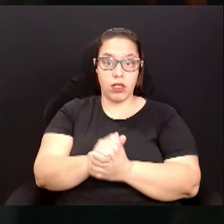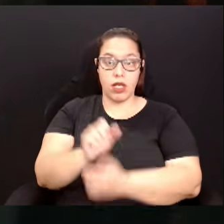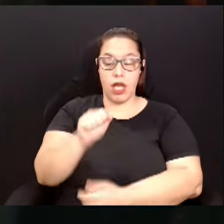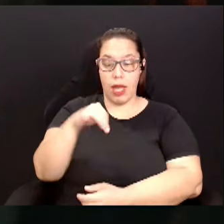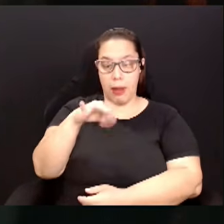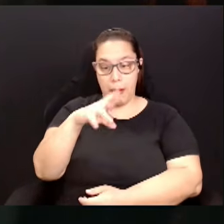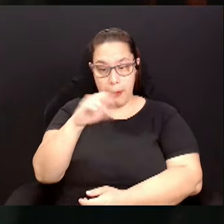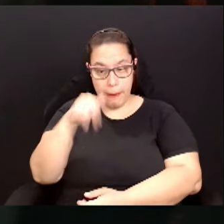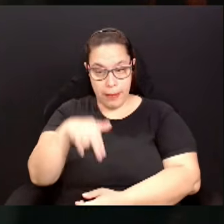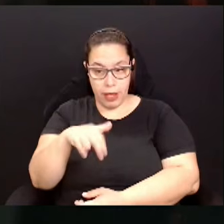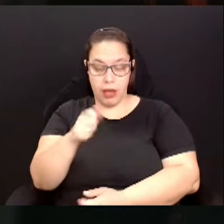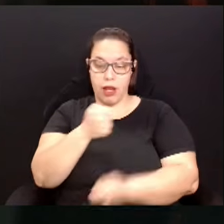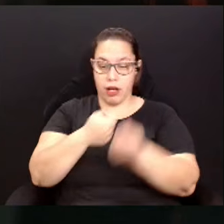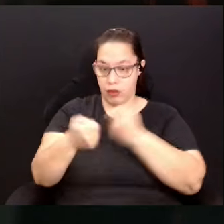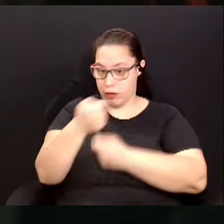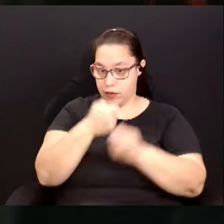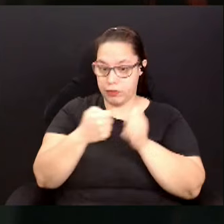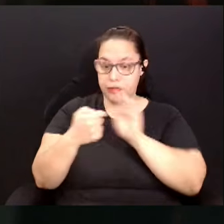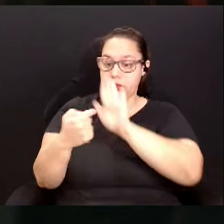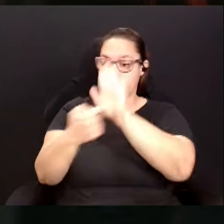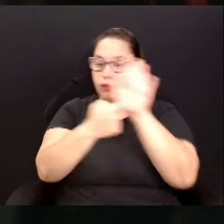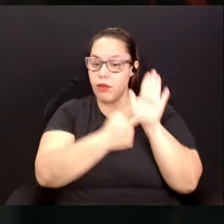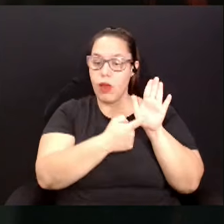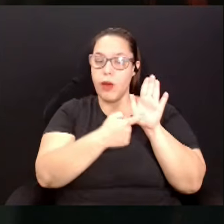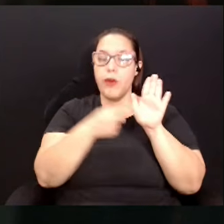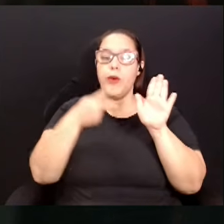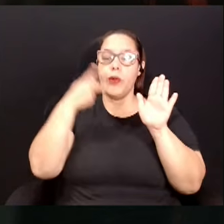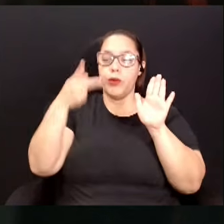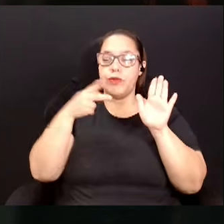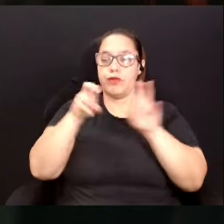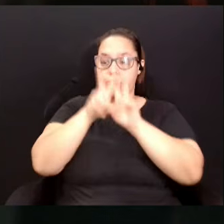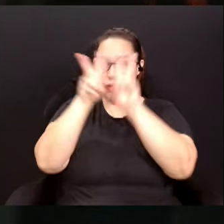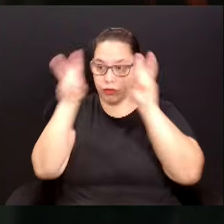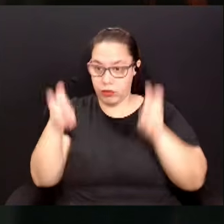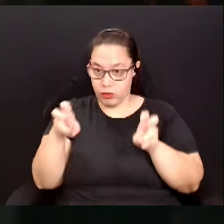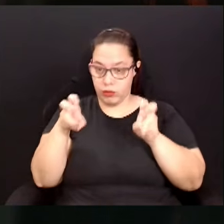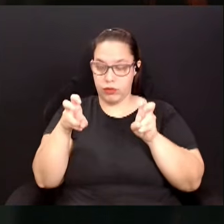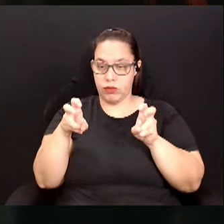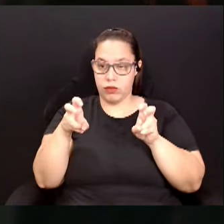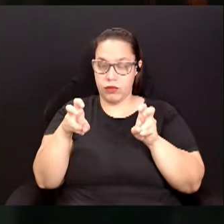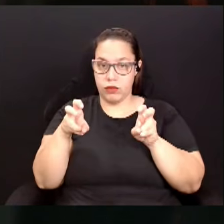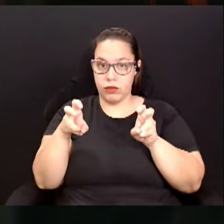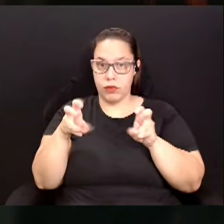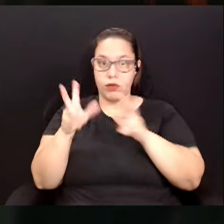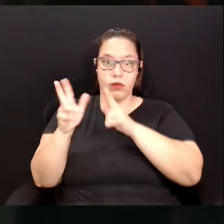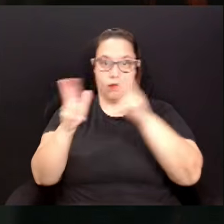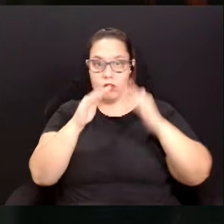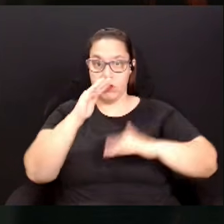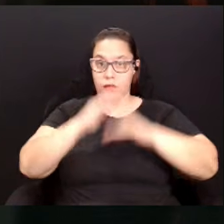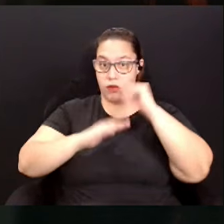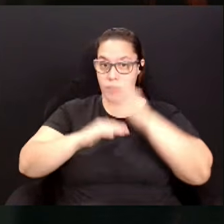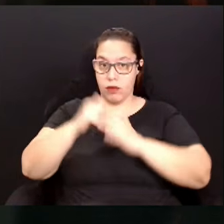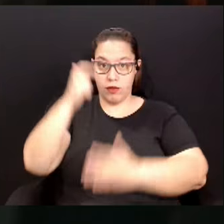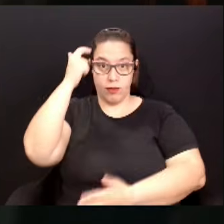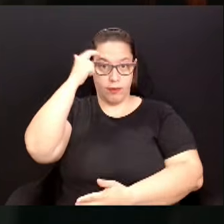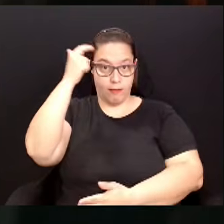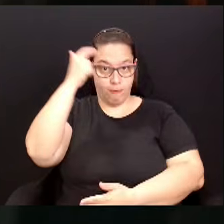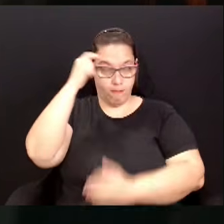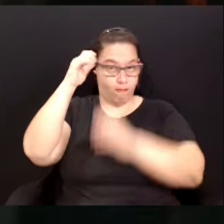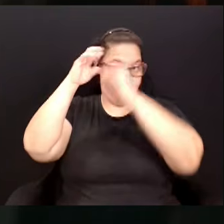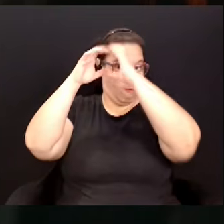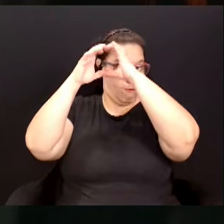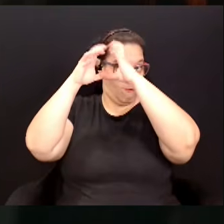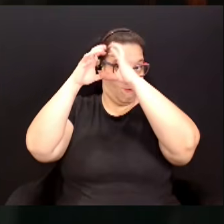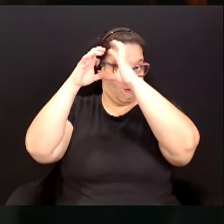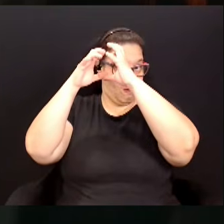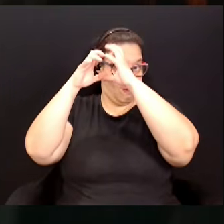Association aponta que falar sobre si ativa as mesmas áreas de recompensas no cérebro que a